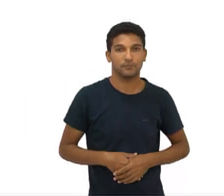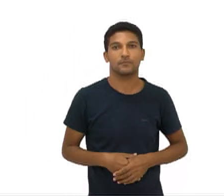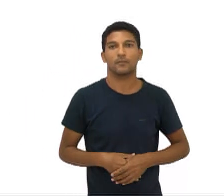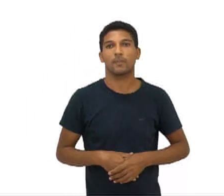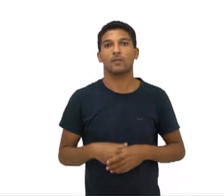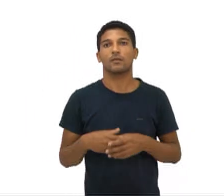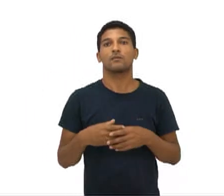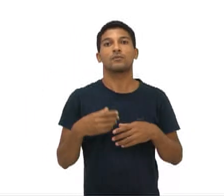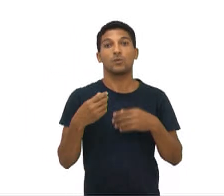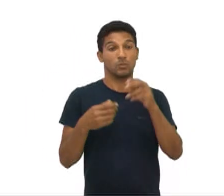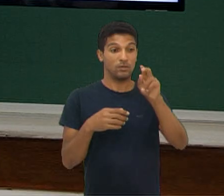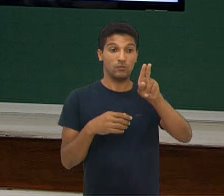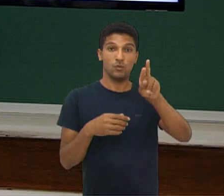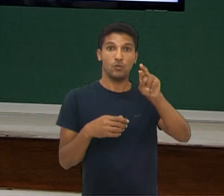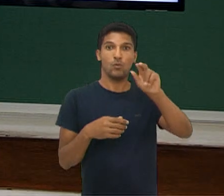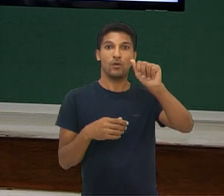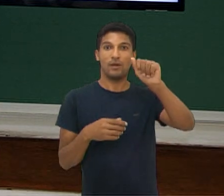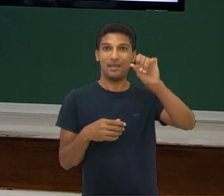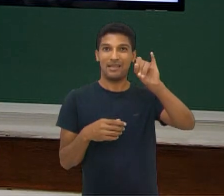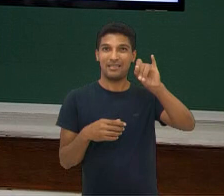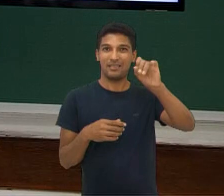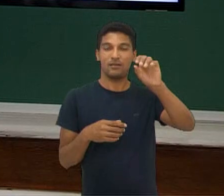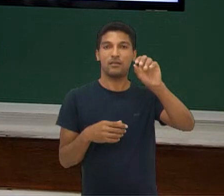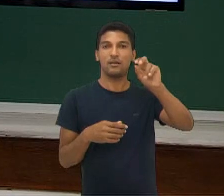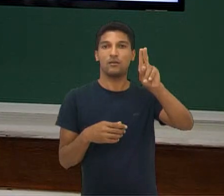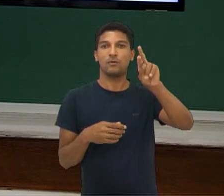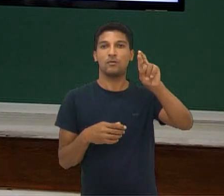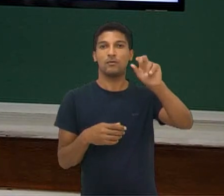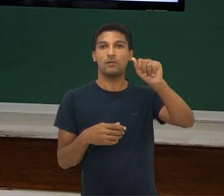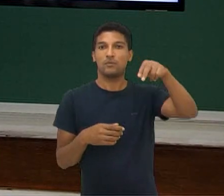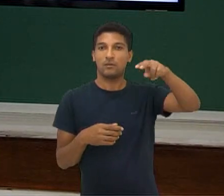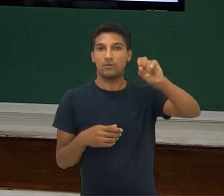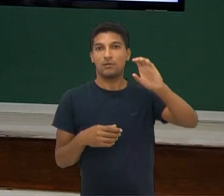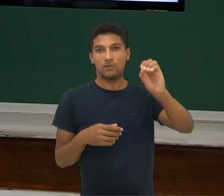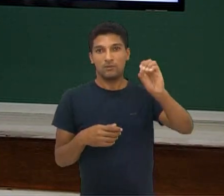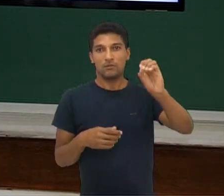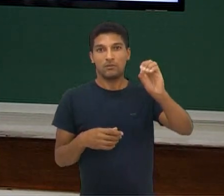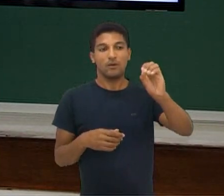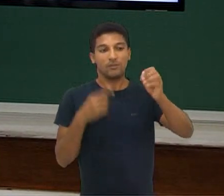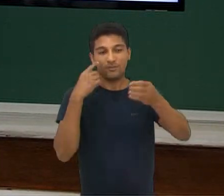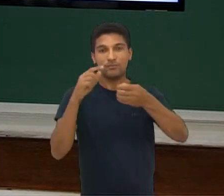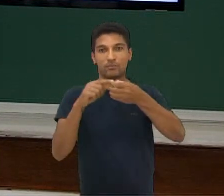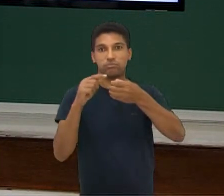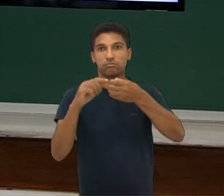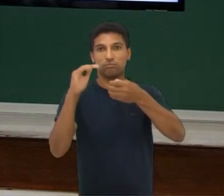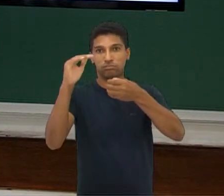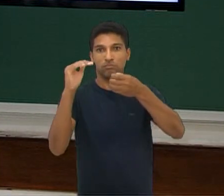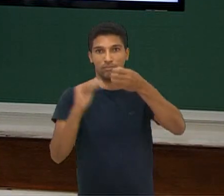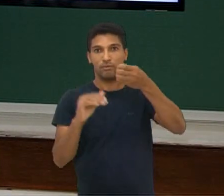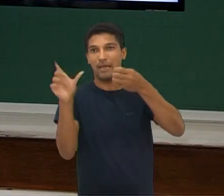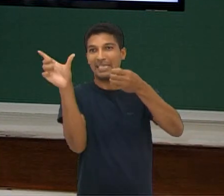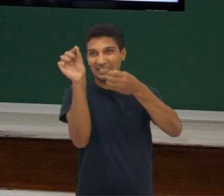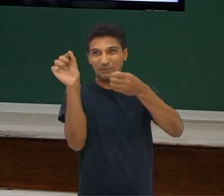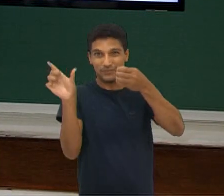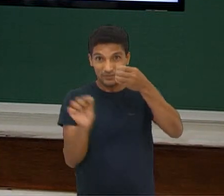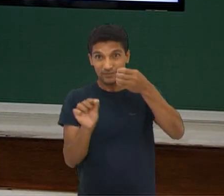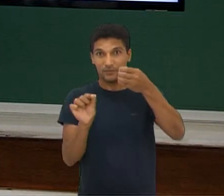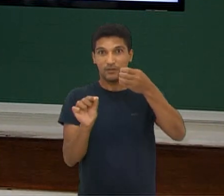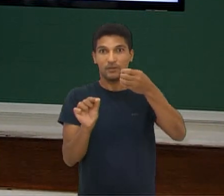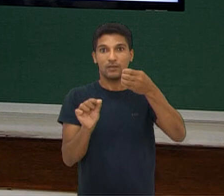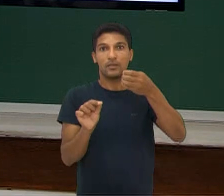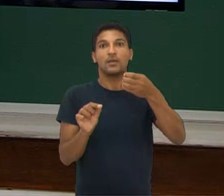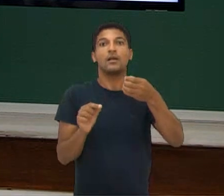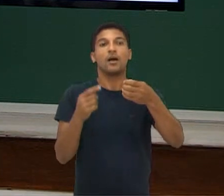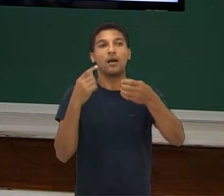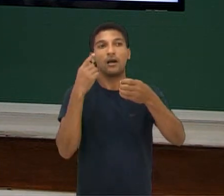pelo urânio. O urânio, ao emitir a partícula alfa, vai diminuir 2 unidades do número atômico, isso não interessa para esse exercício,